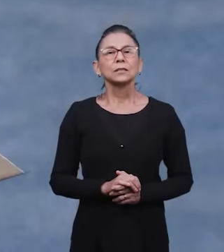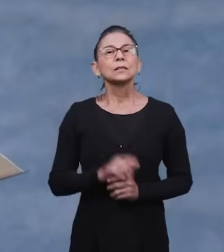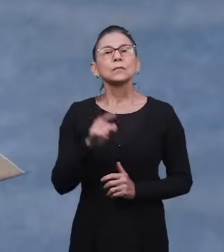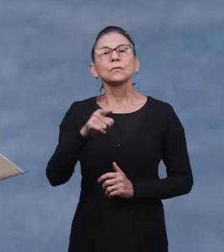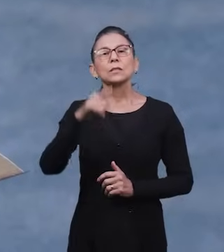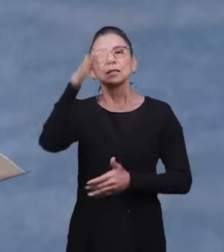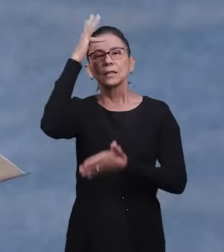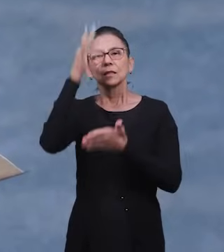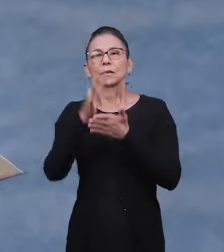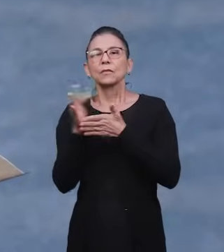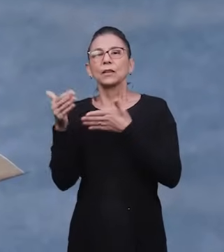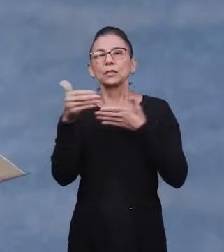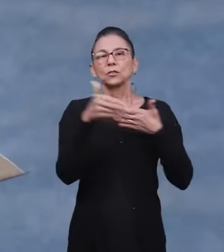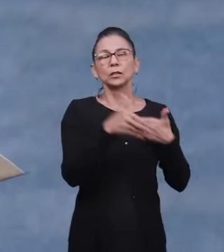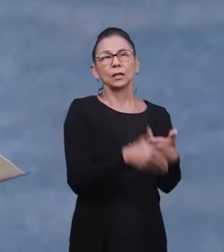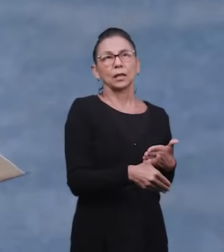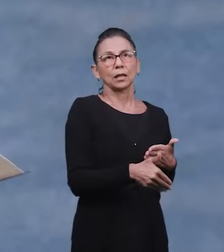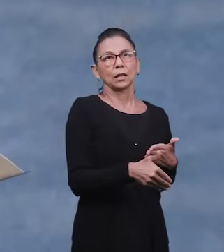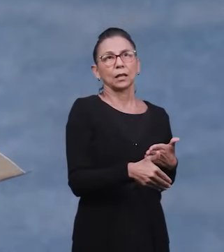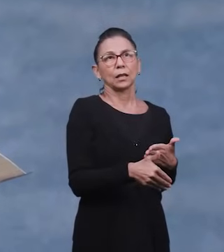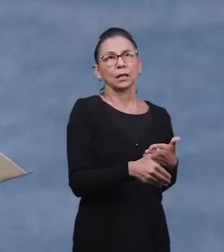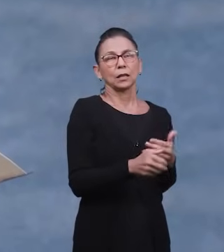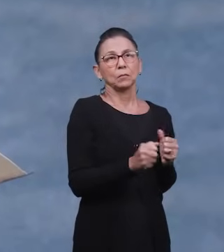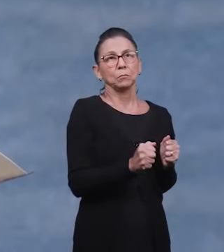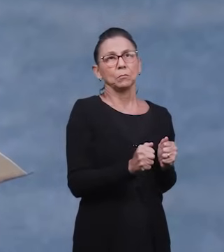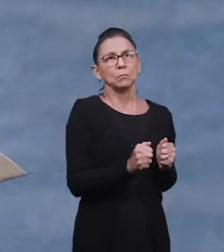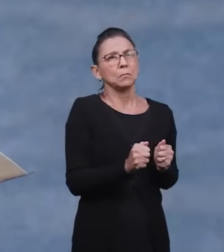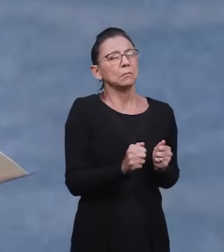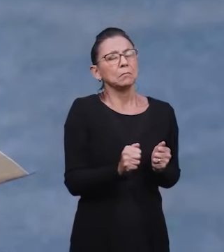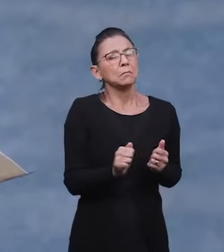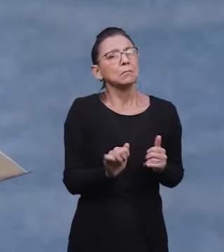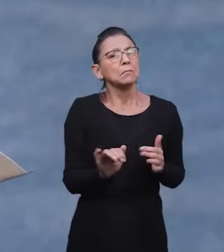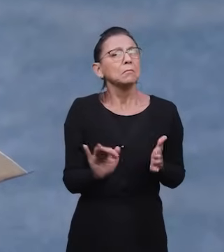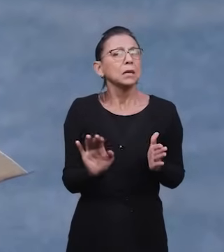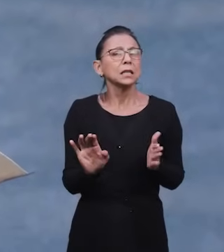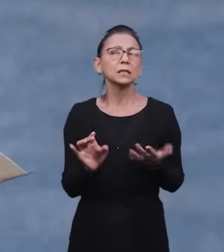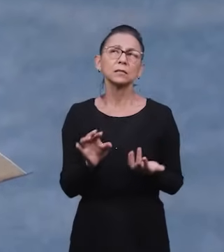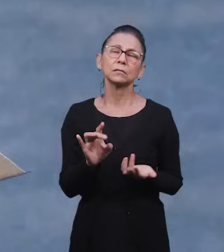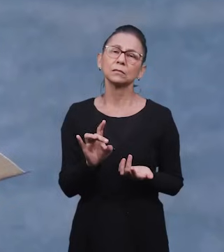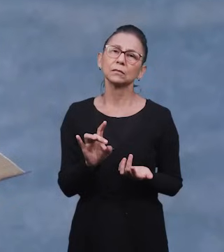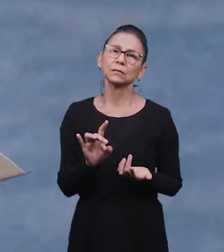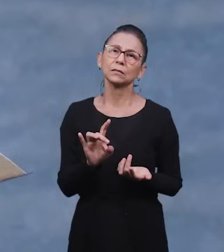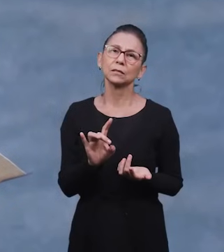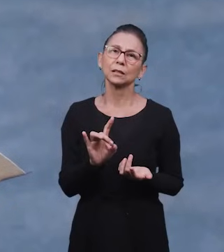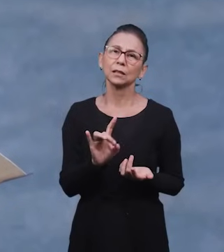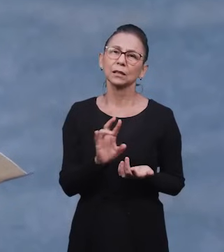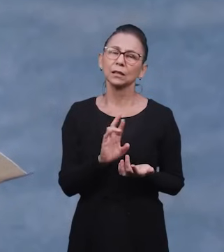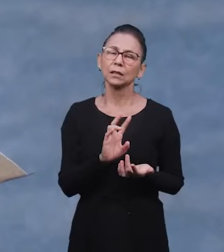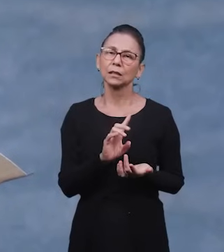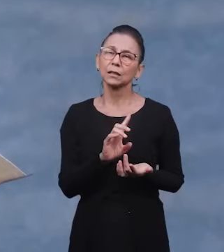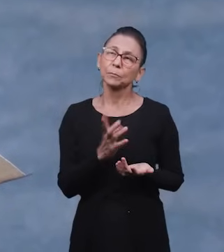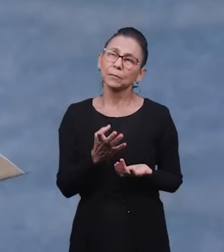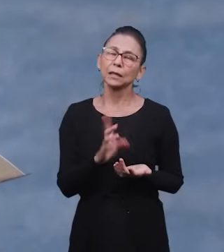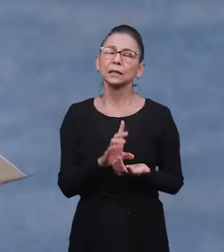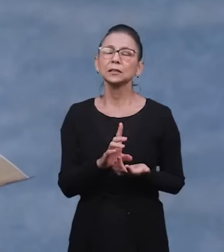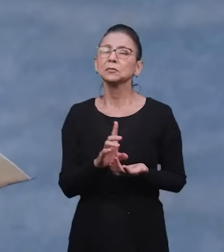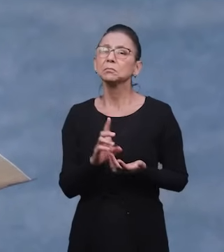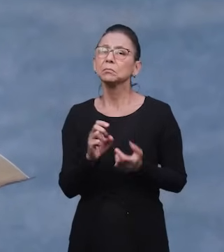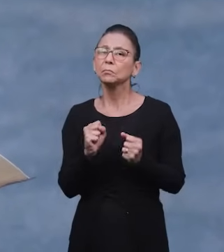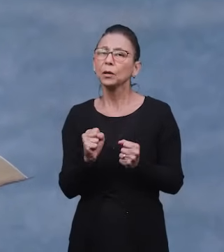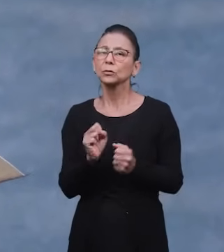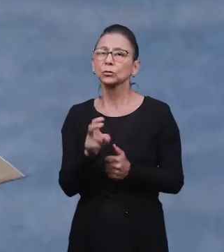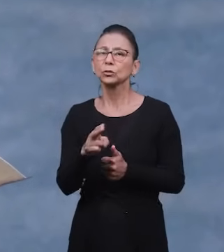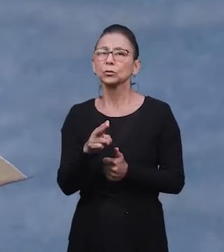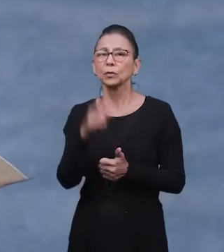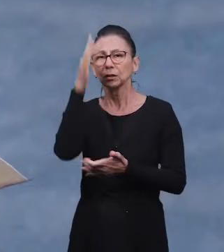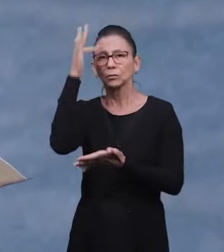e necessariamente ele não pode ser um incrédulo, porque ele tem a apostasia, ou seja, quando ele